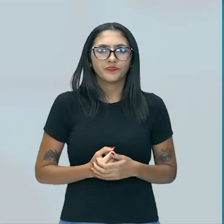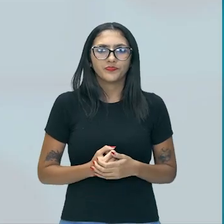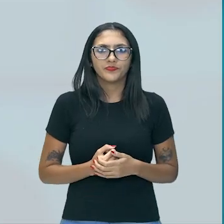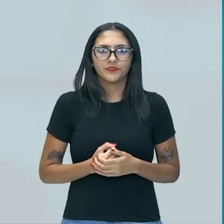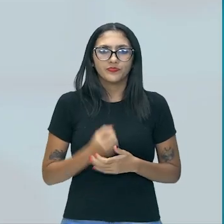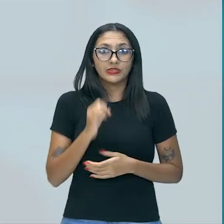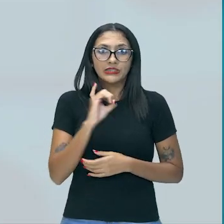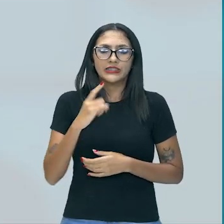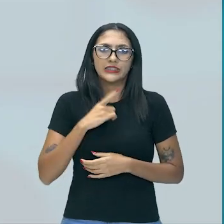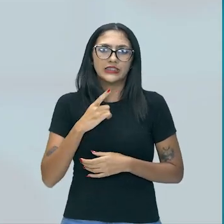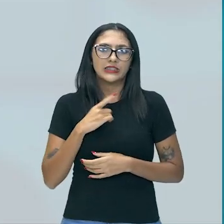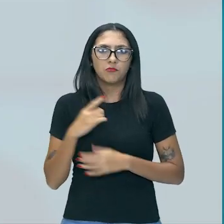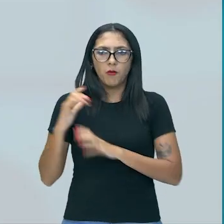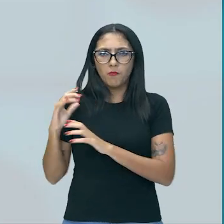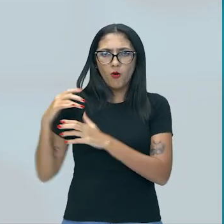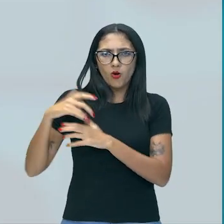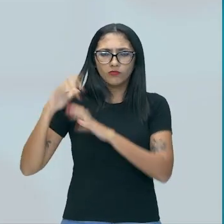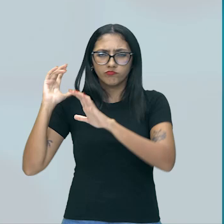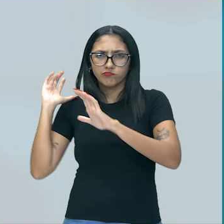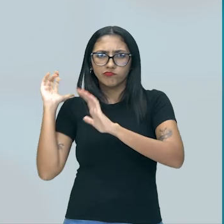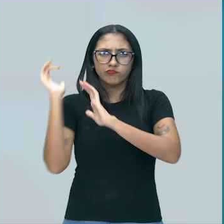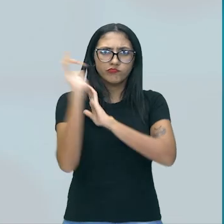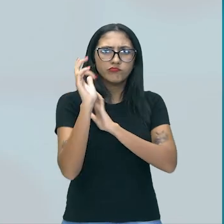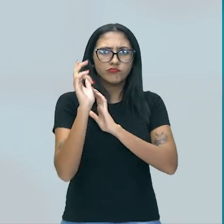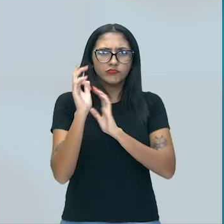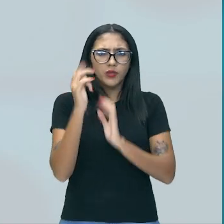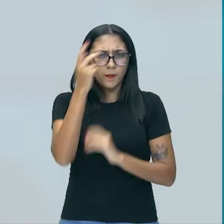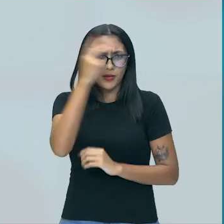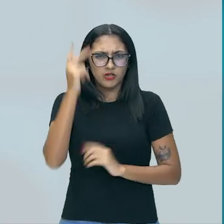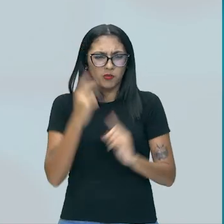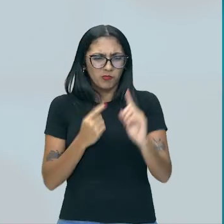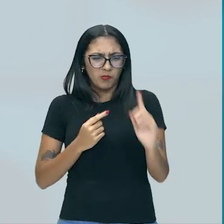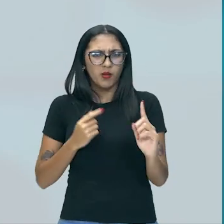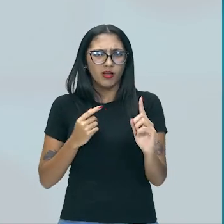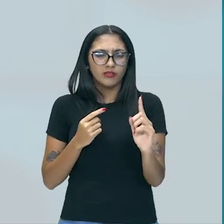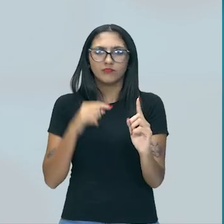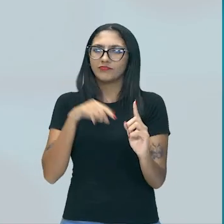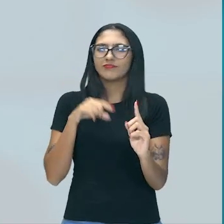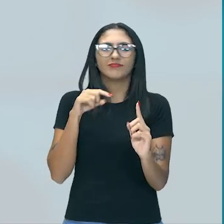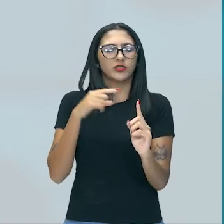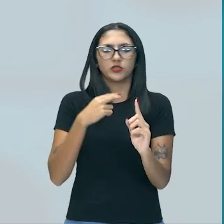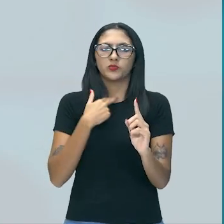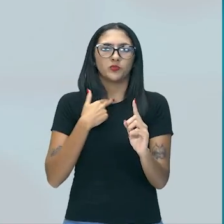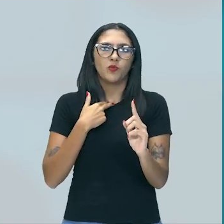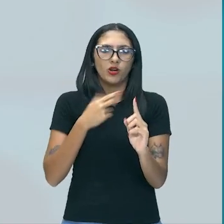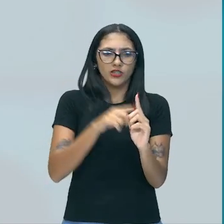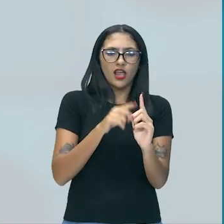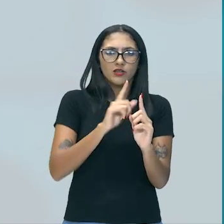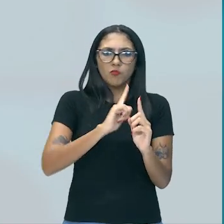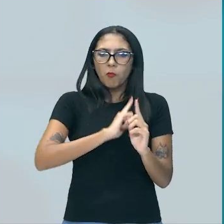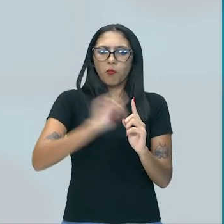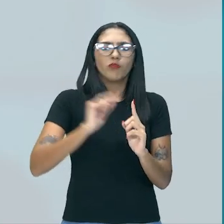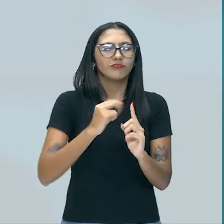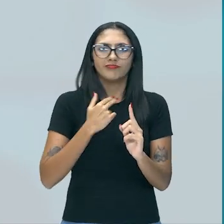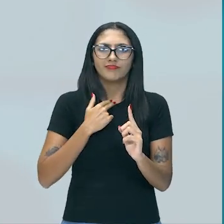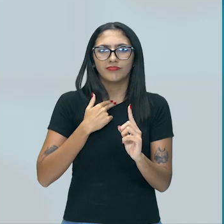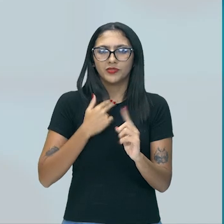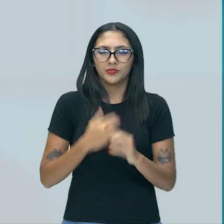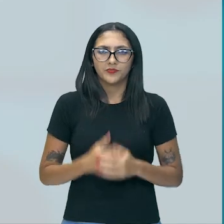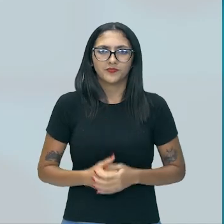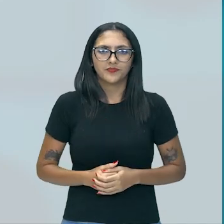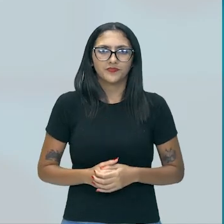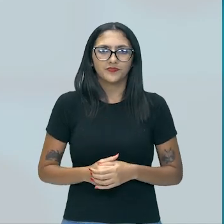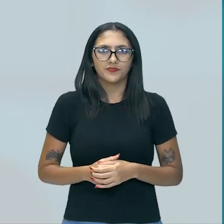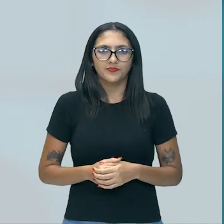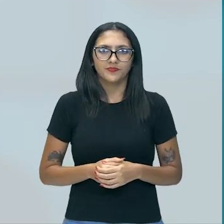bola para frente, para um companheiro que está lá na frente, é infração, não pode fazer essa movimentação. Agora,